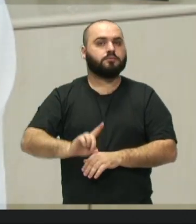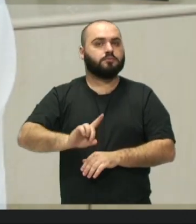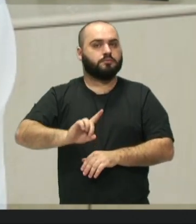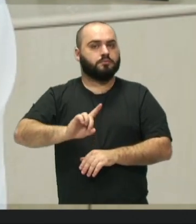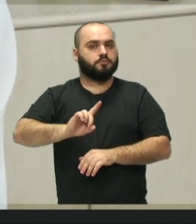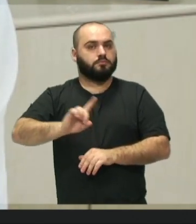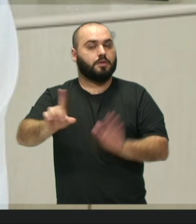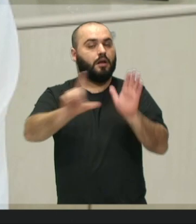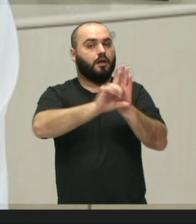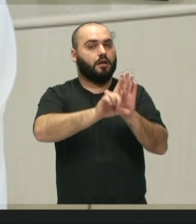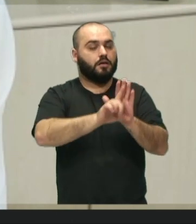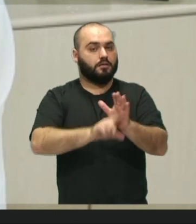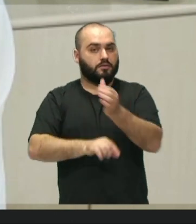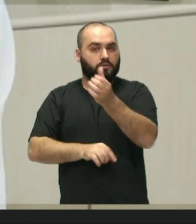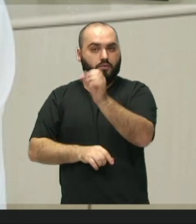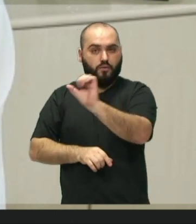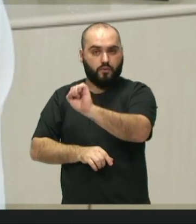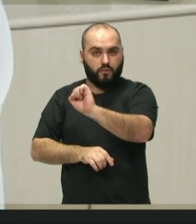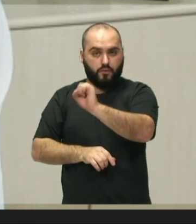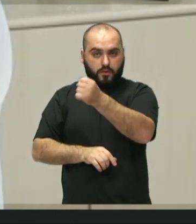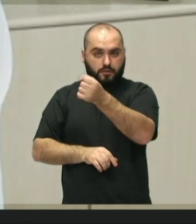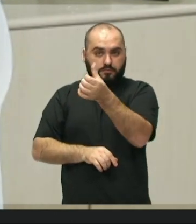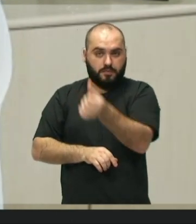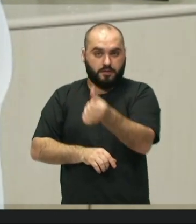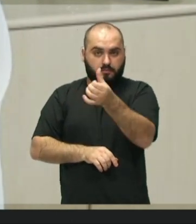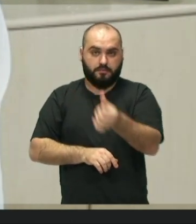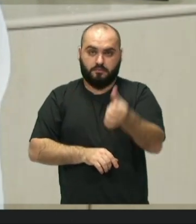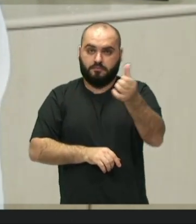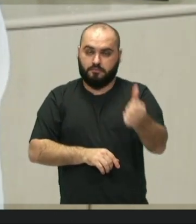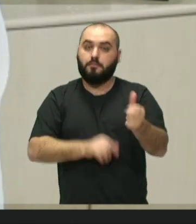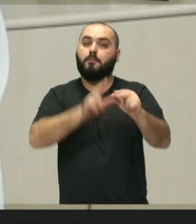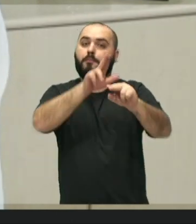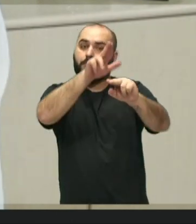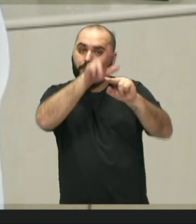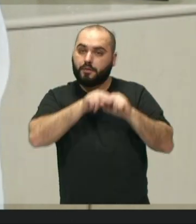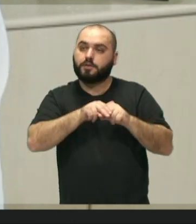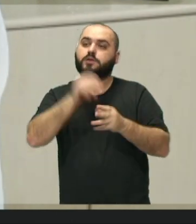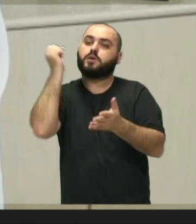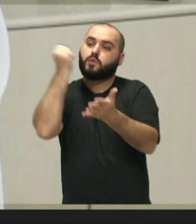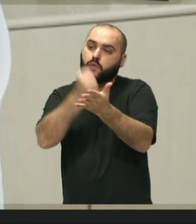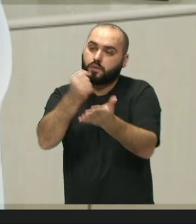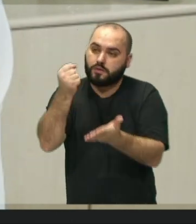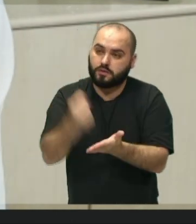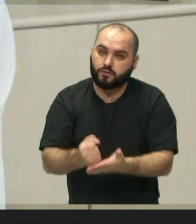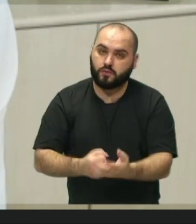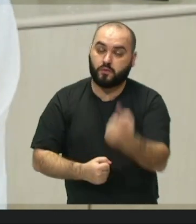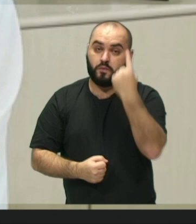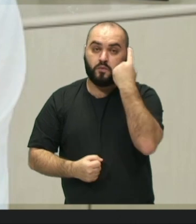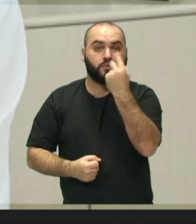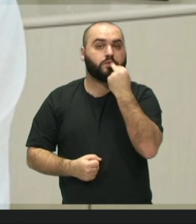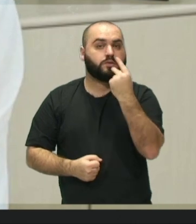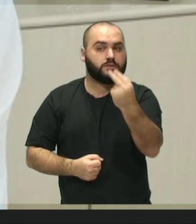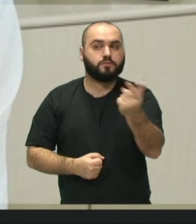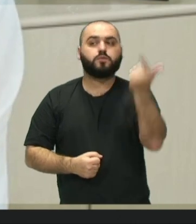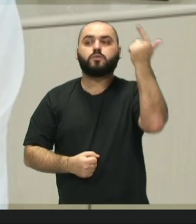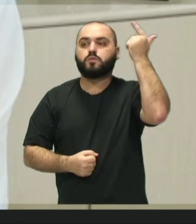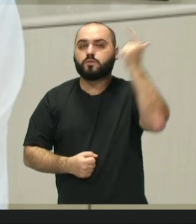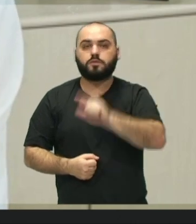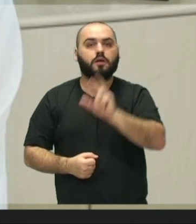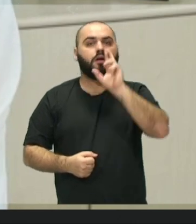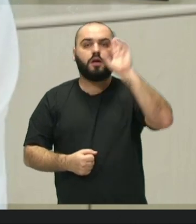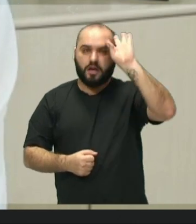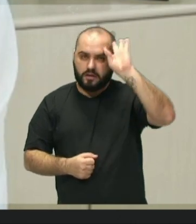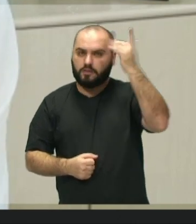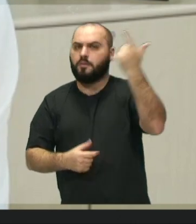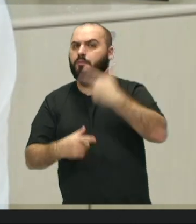Lei 8666. E para isso, então, a gente deflagrou a contratação de um processo que pretende a solução completa